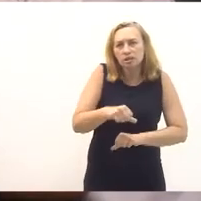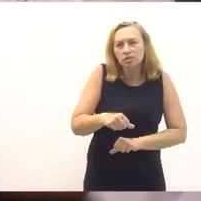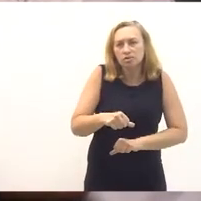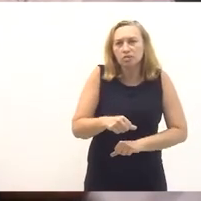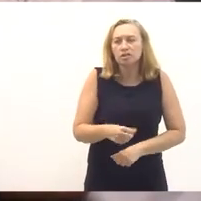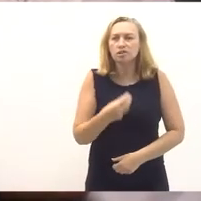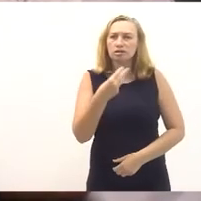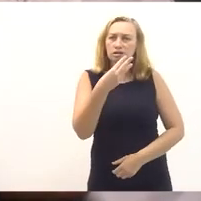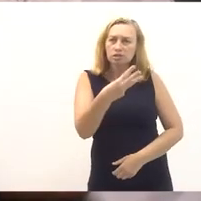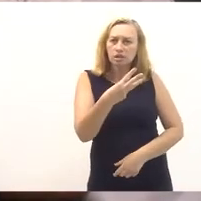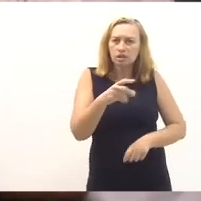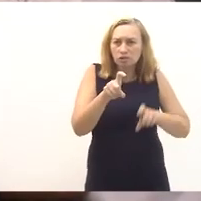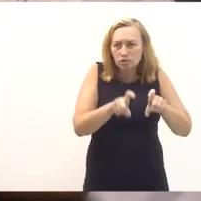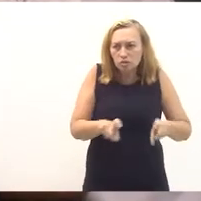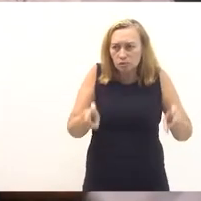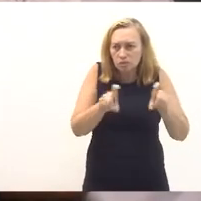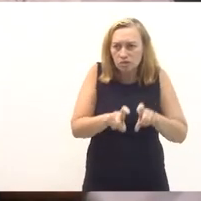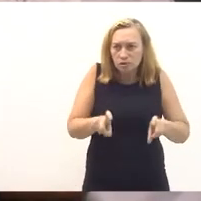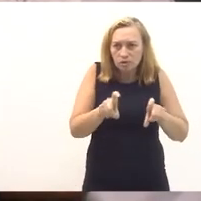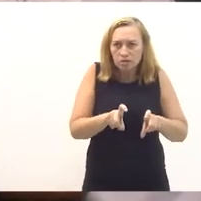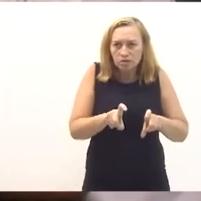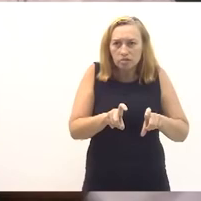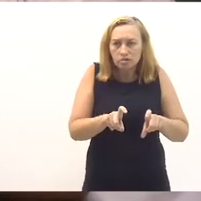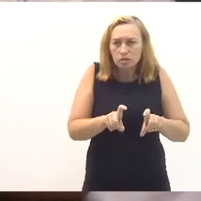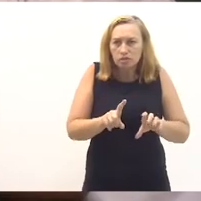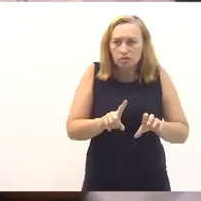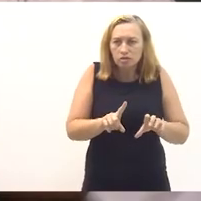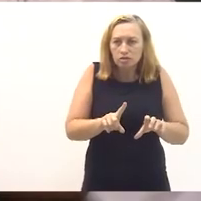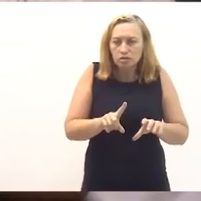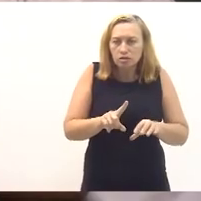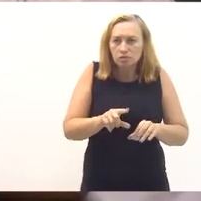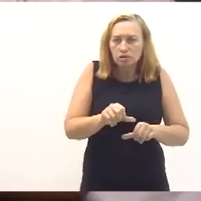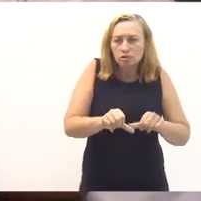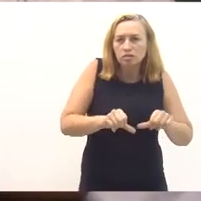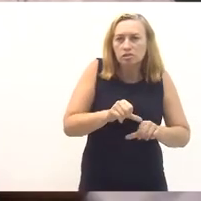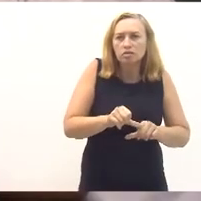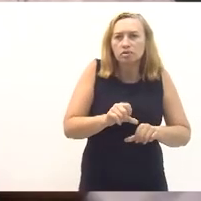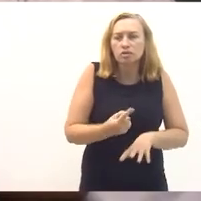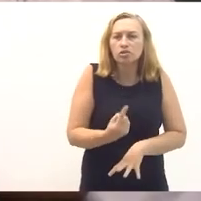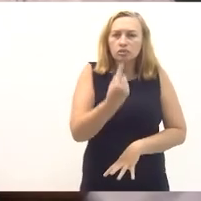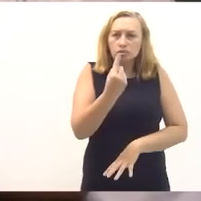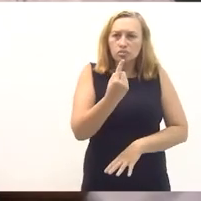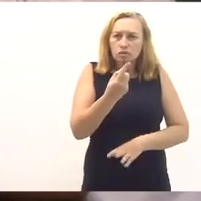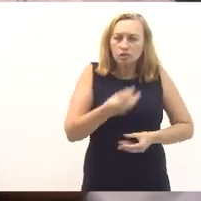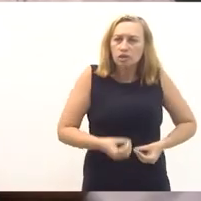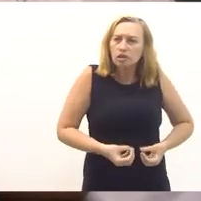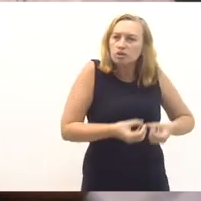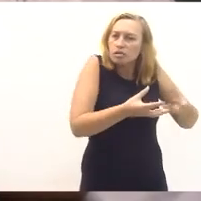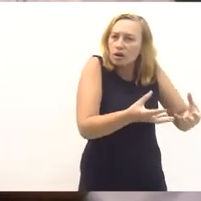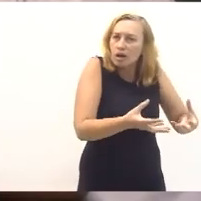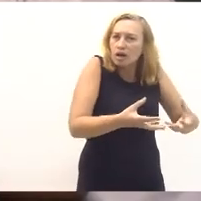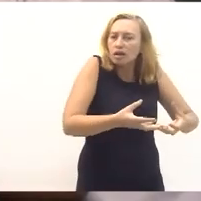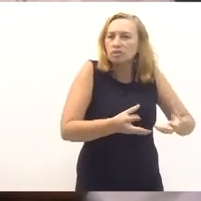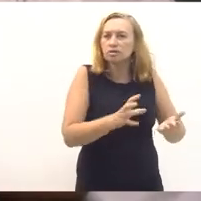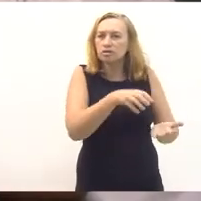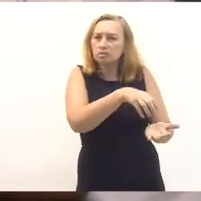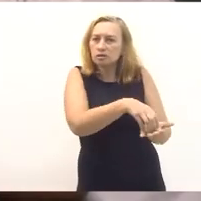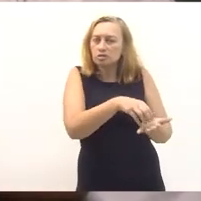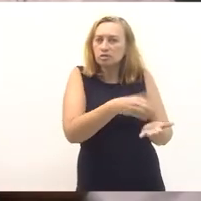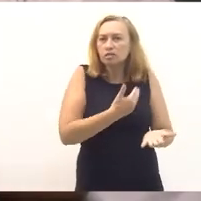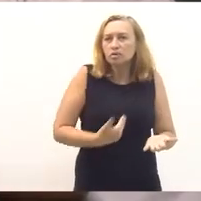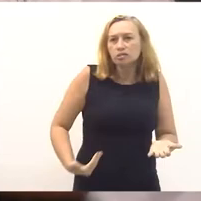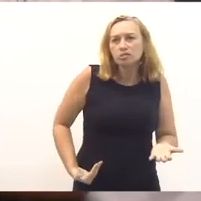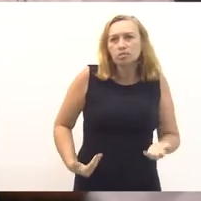três computadores inservíveis num reformado que era atuado um Telecentro público e